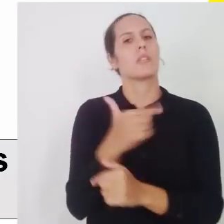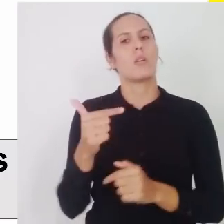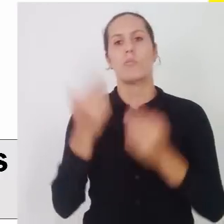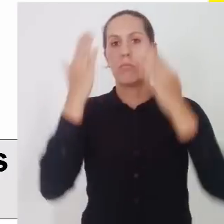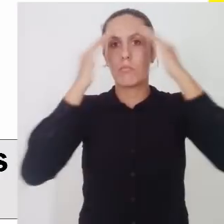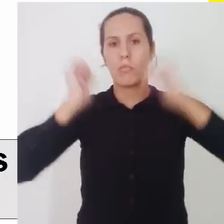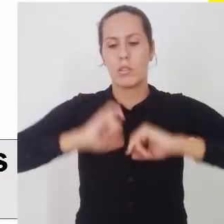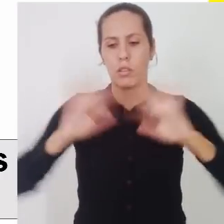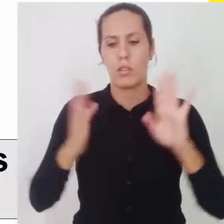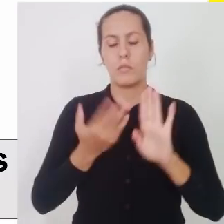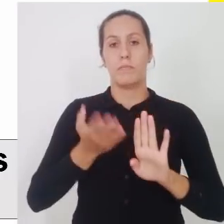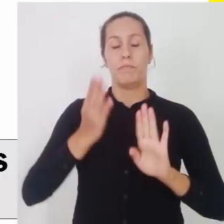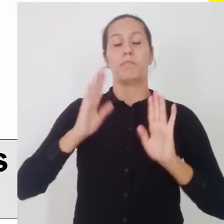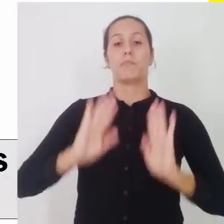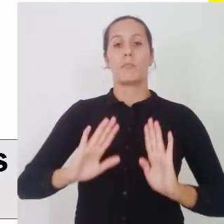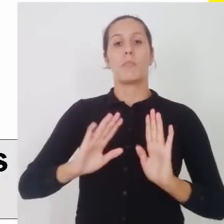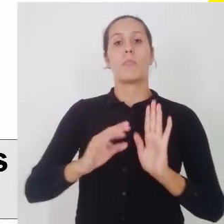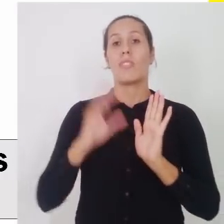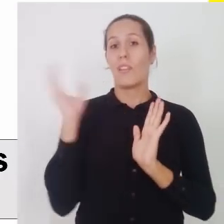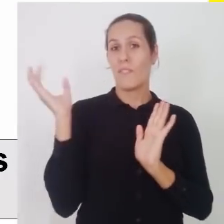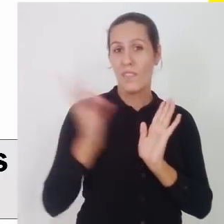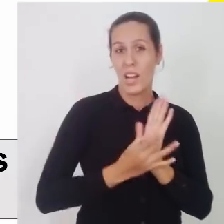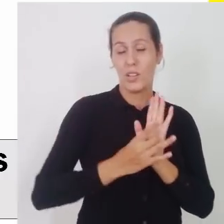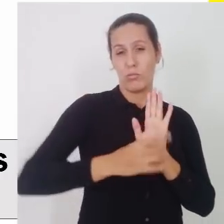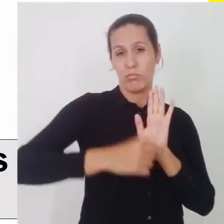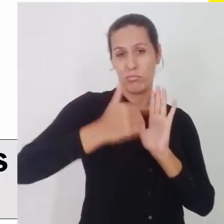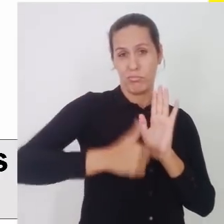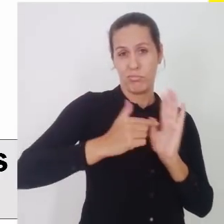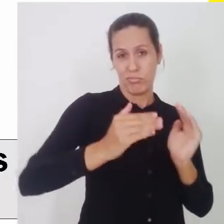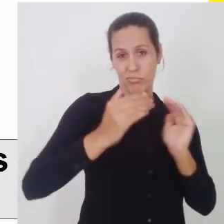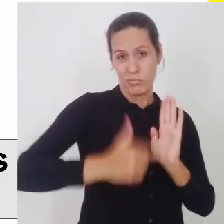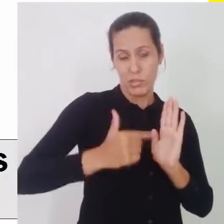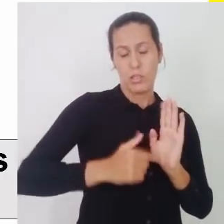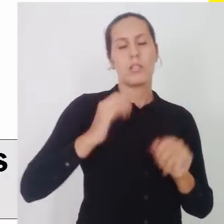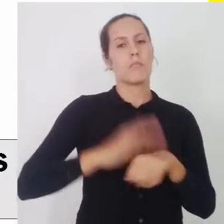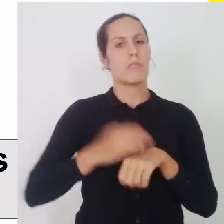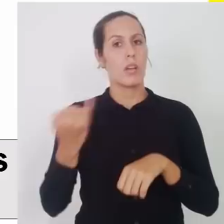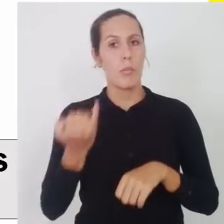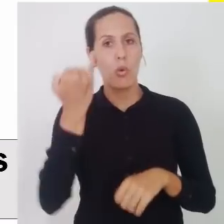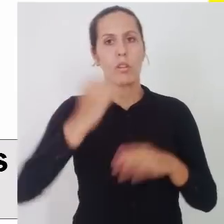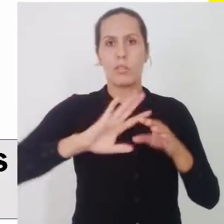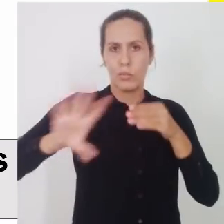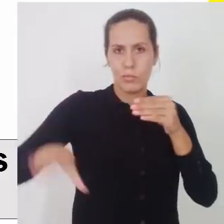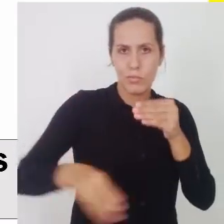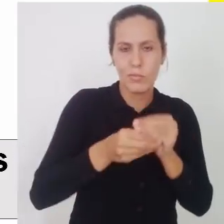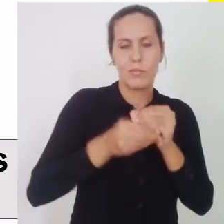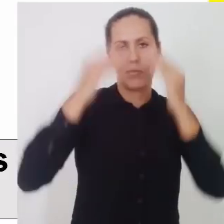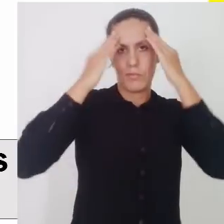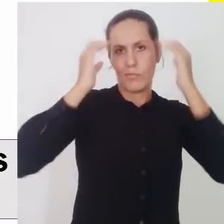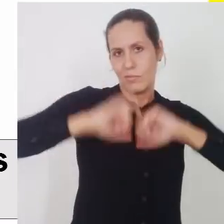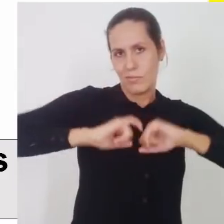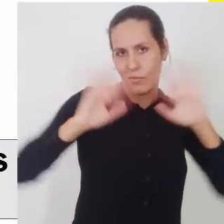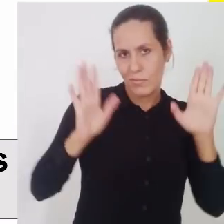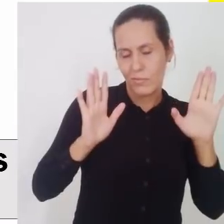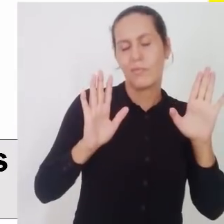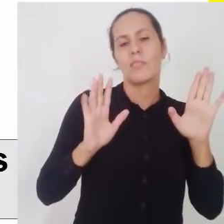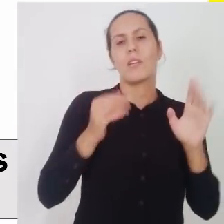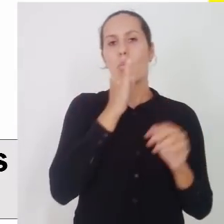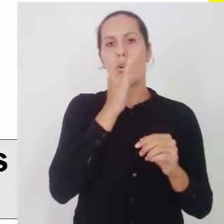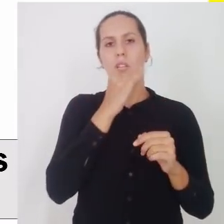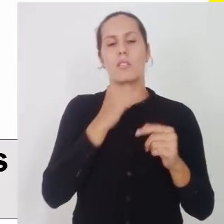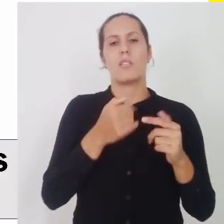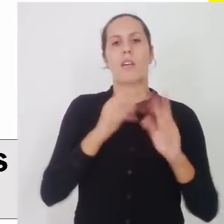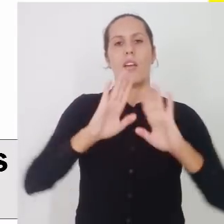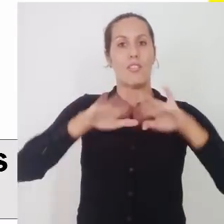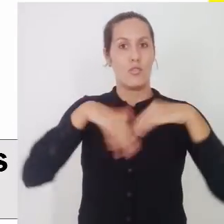distribuição dos kits. Eles vêm apresentados no lead, que foi aquela frase que antecipa, na verdade, o início do